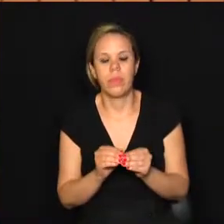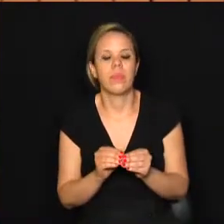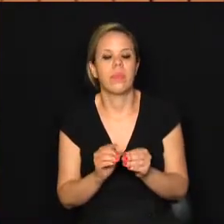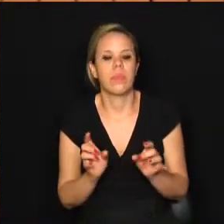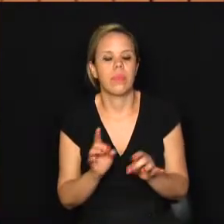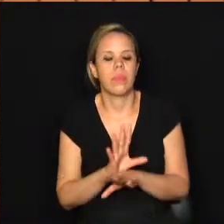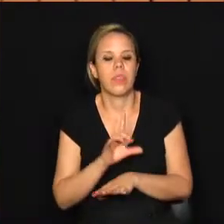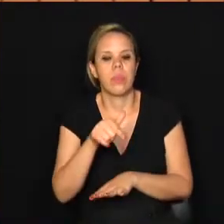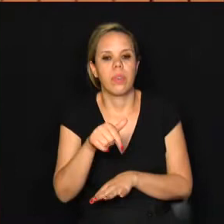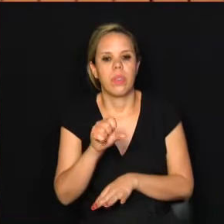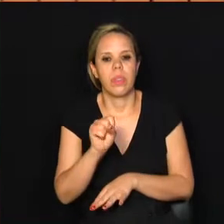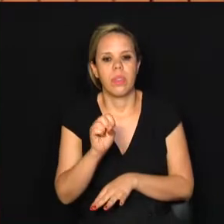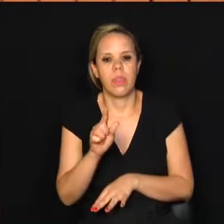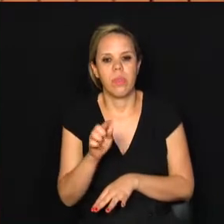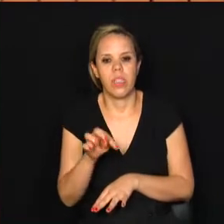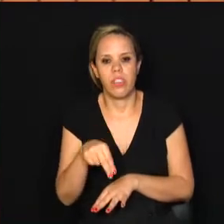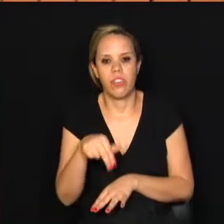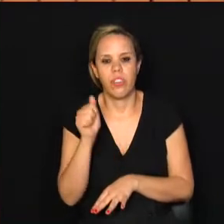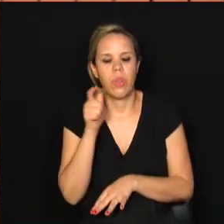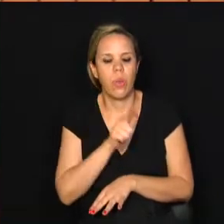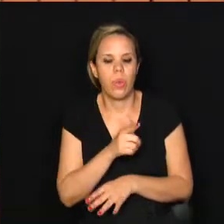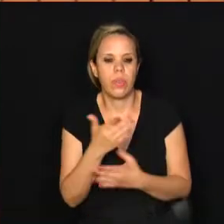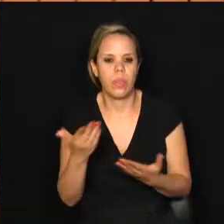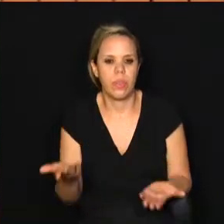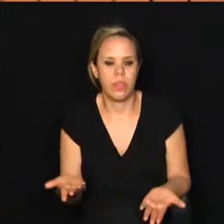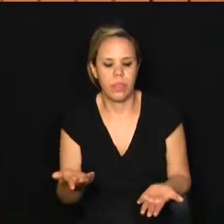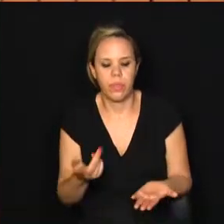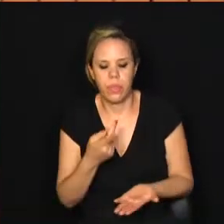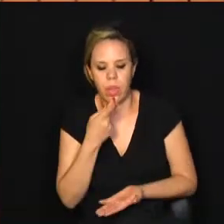dona Sebastiana, se ela conseguir